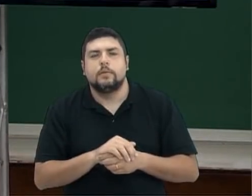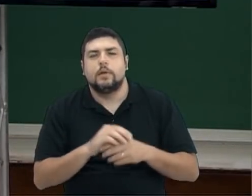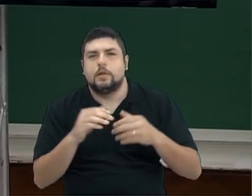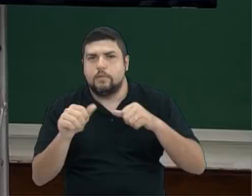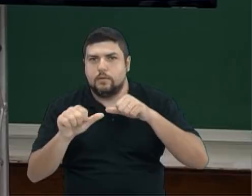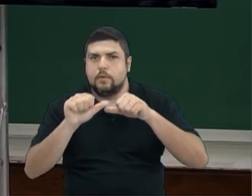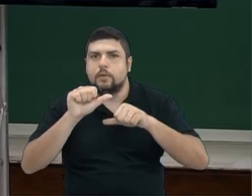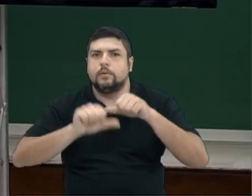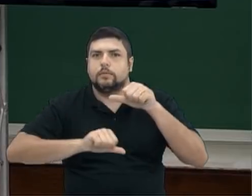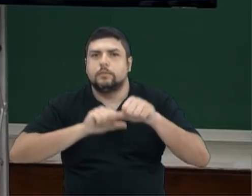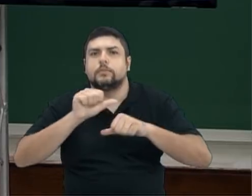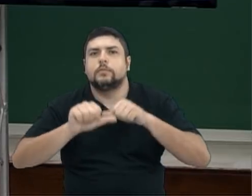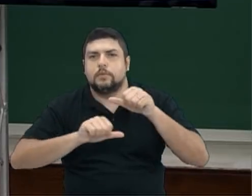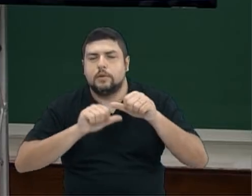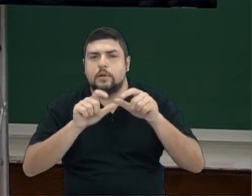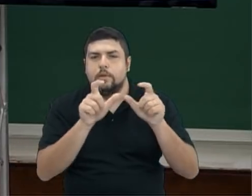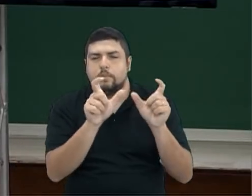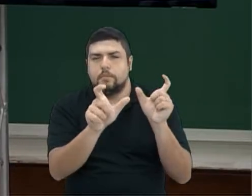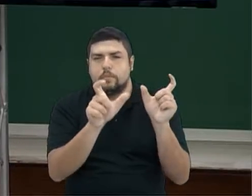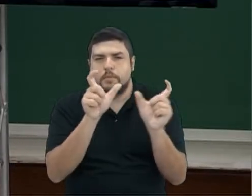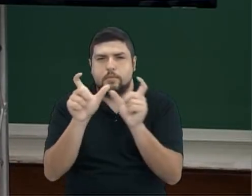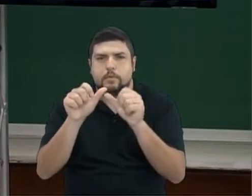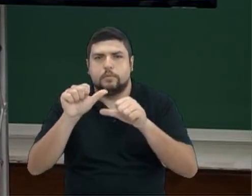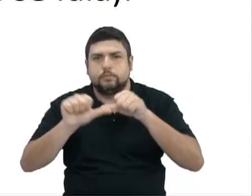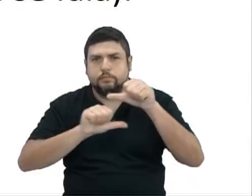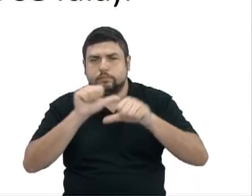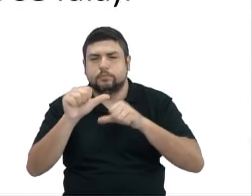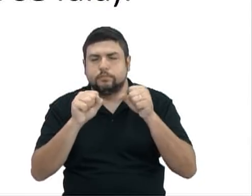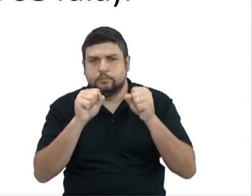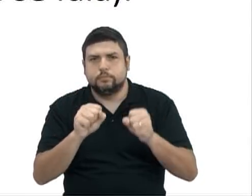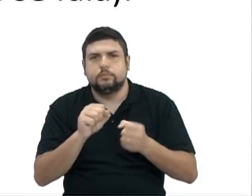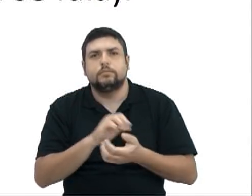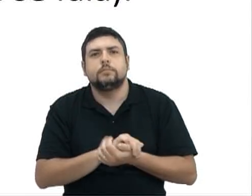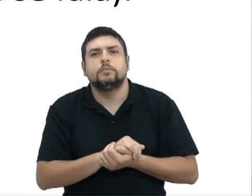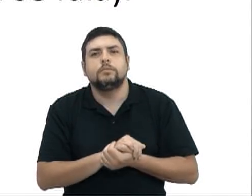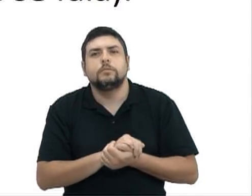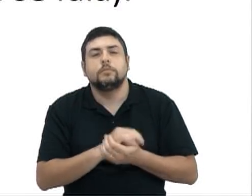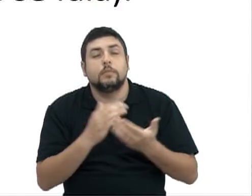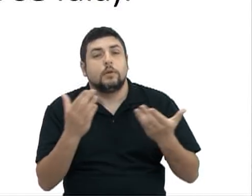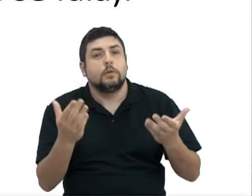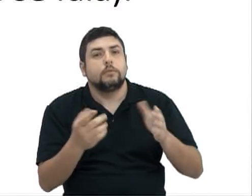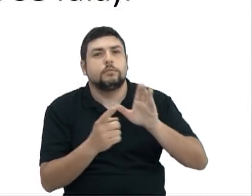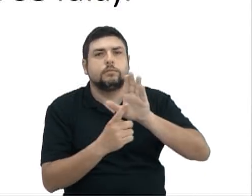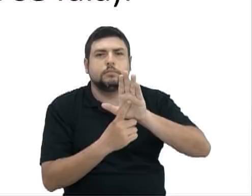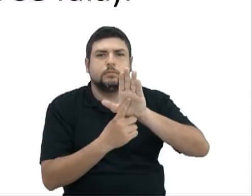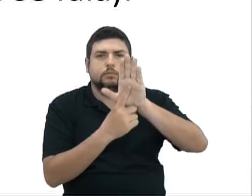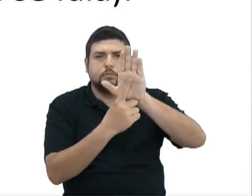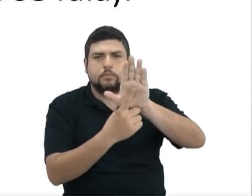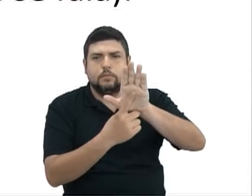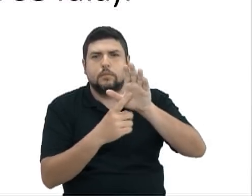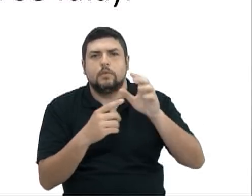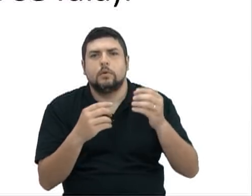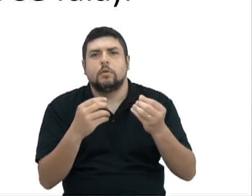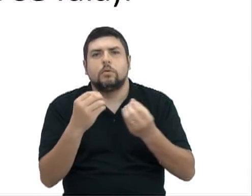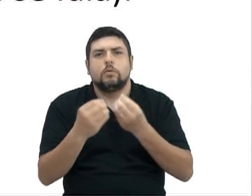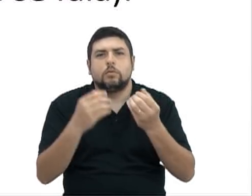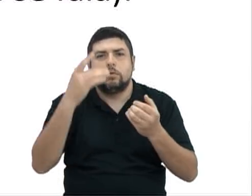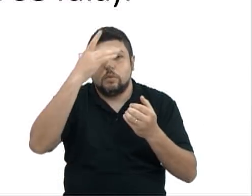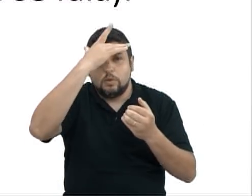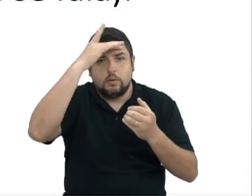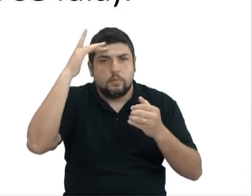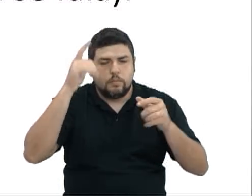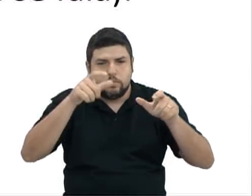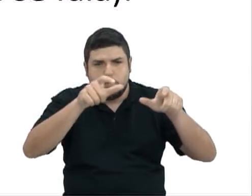São palavras que são variáveis, ok? E aí vou apresentar agora para vocês as pessoas do